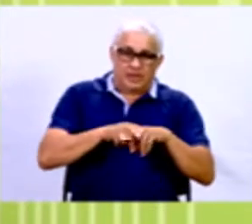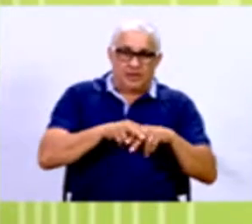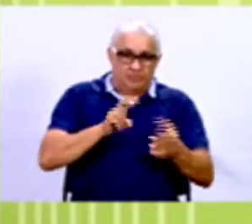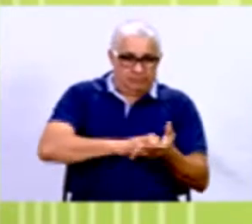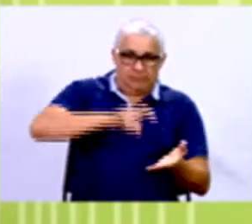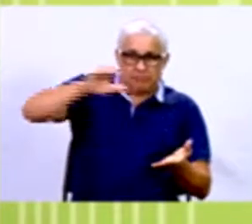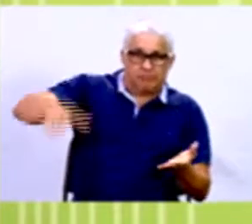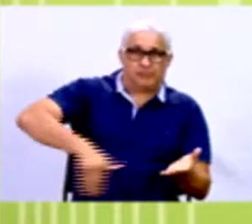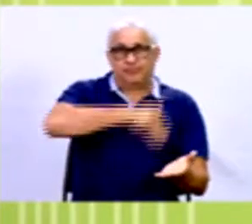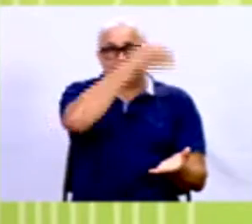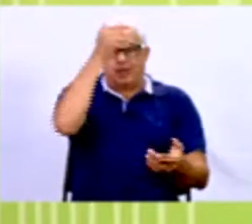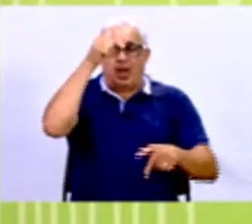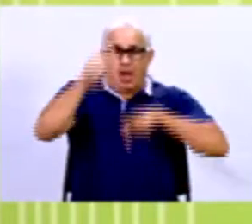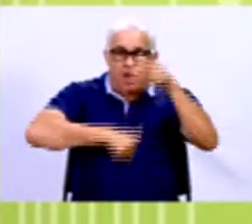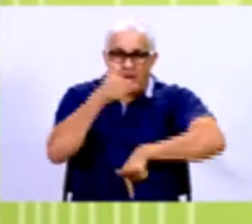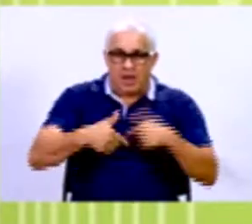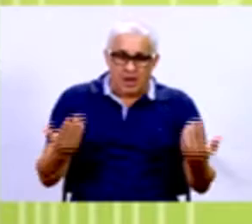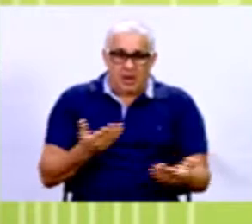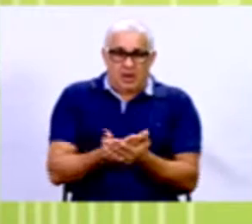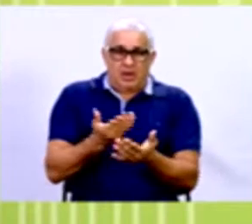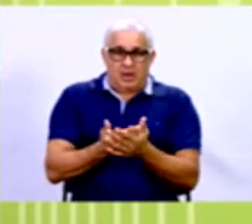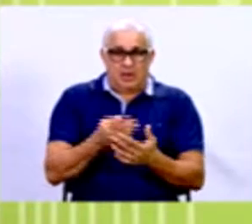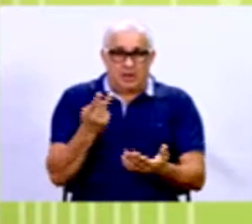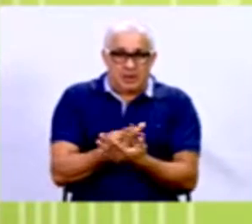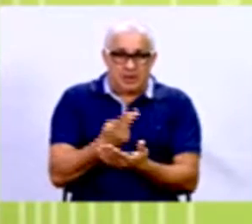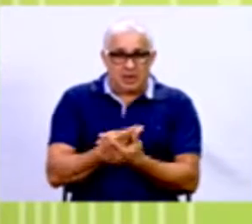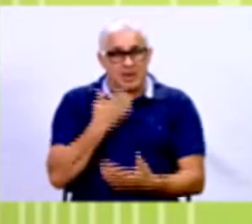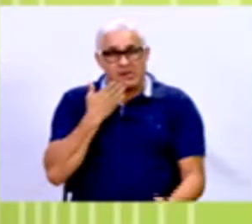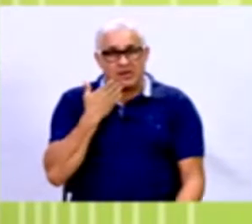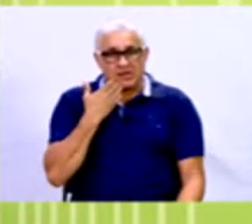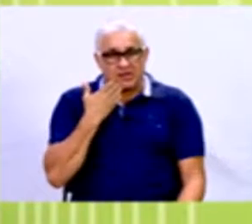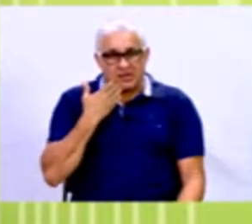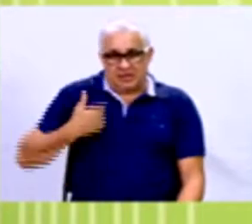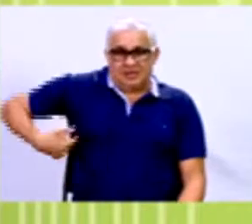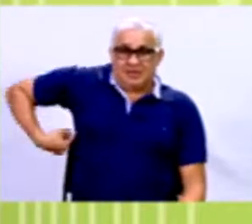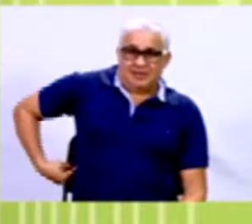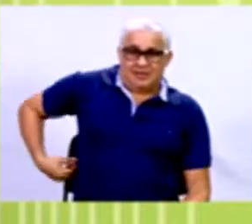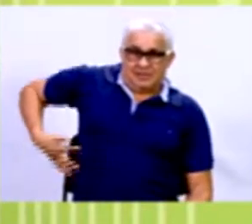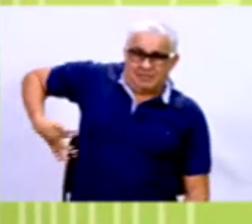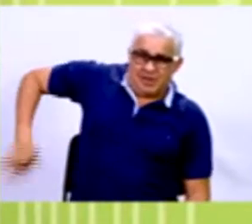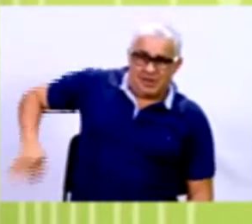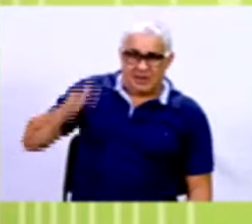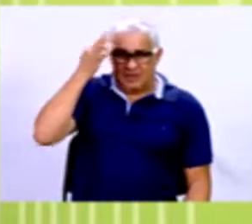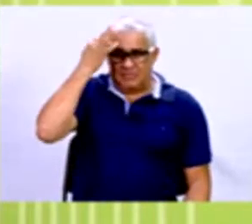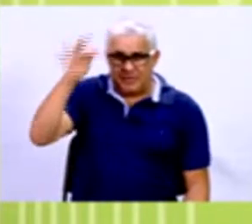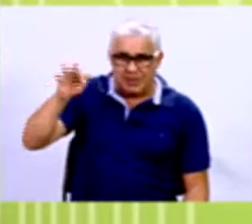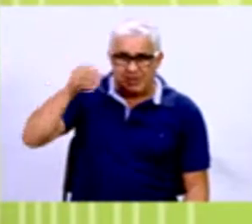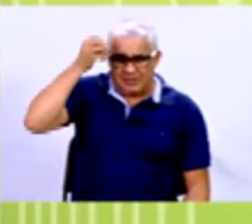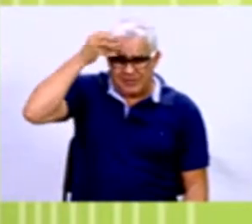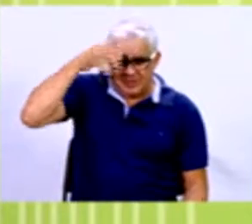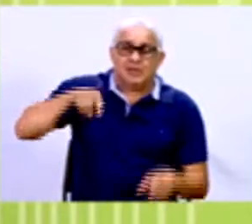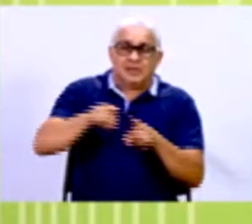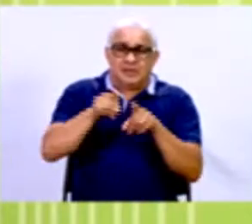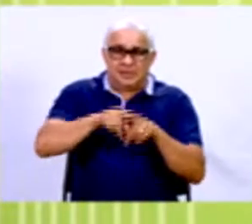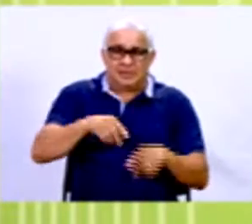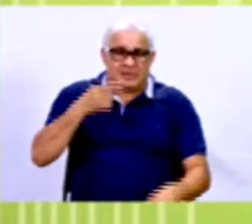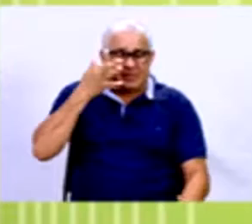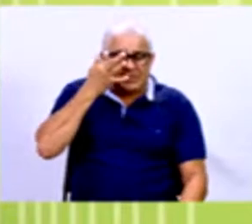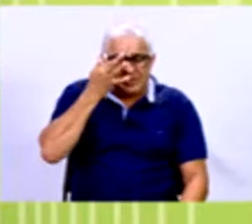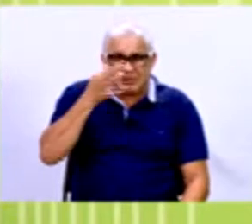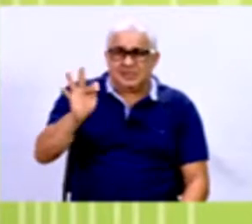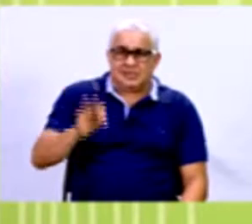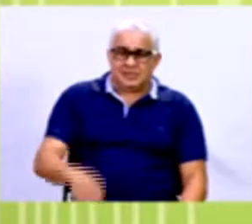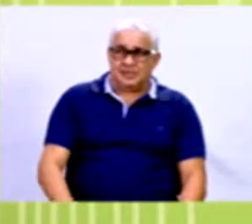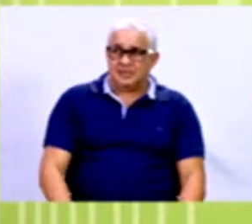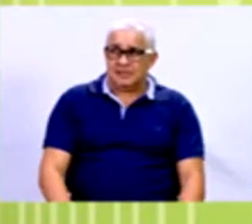tá aí sentado estudando e numa postura errada. A coluna dói, a cabeça dói. Consequentemente, a vista vai afetar um